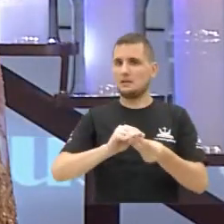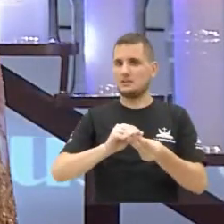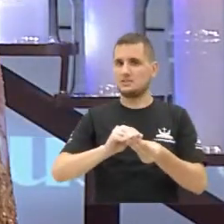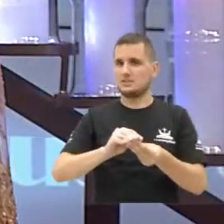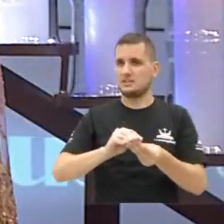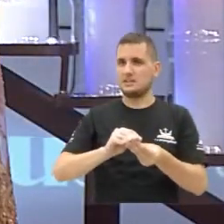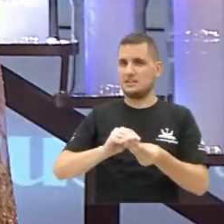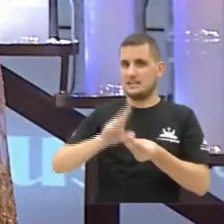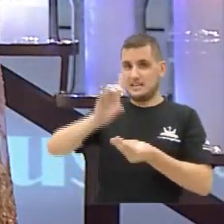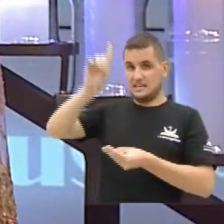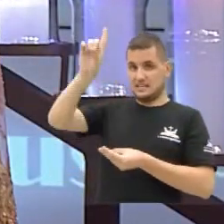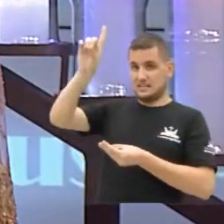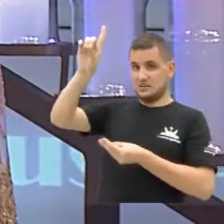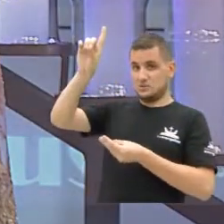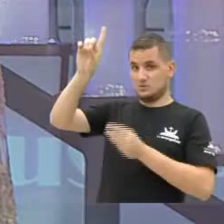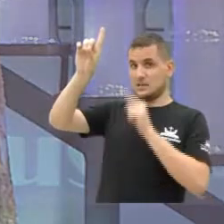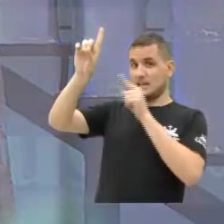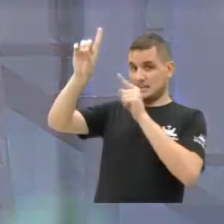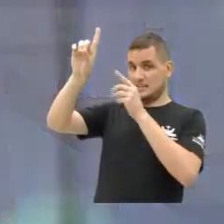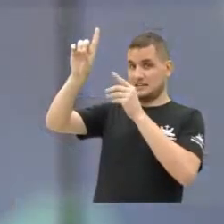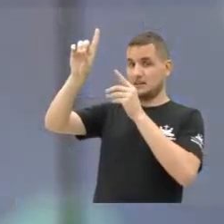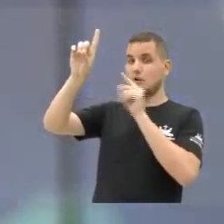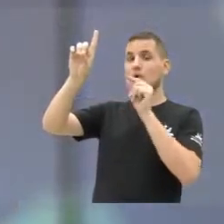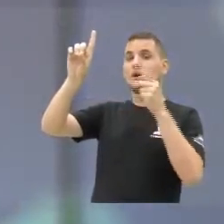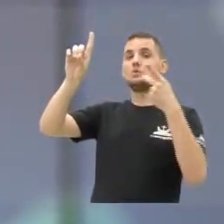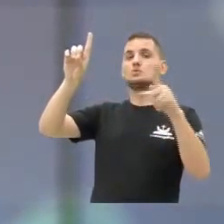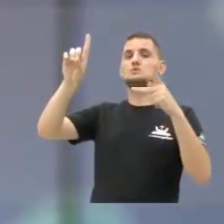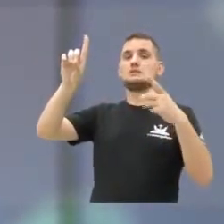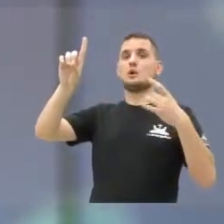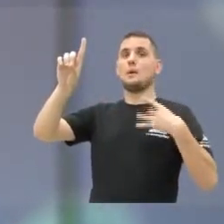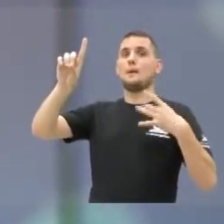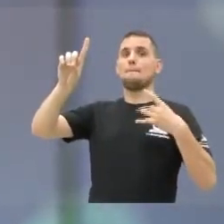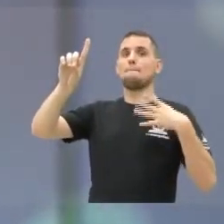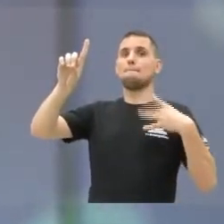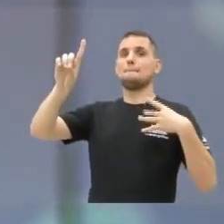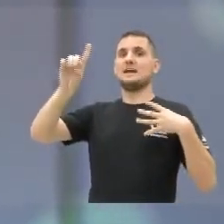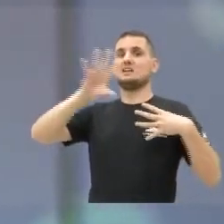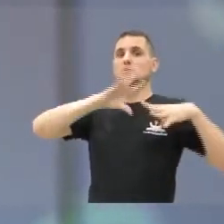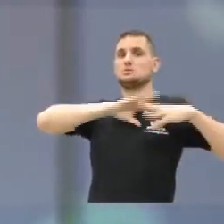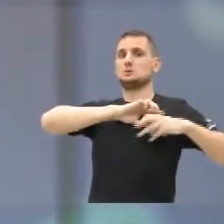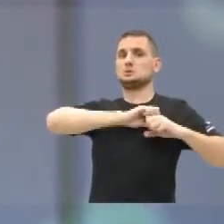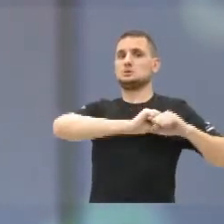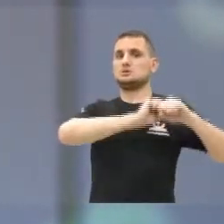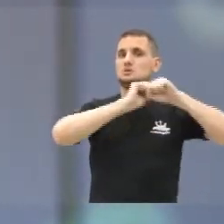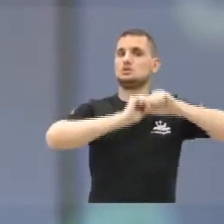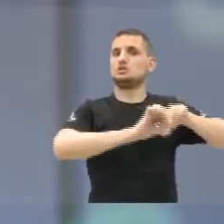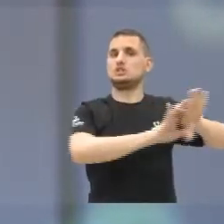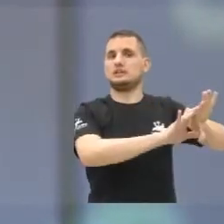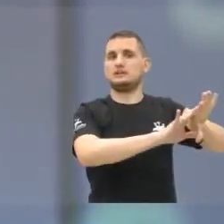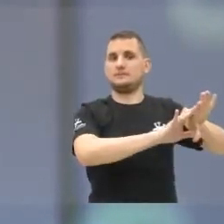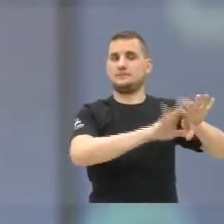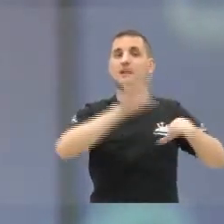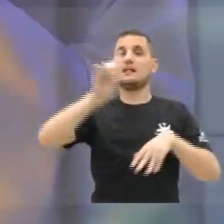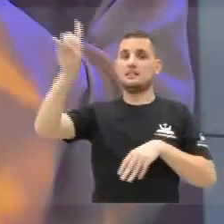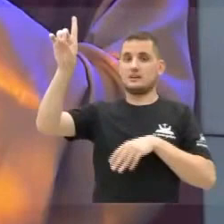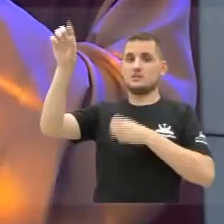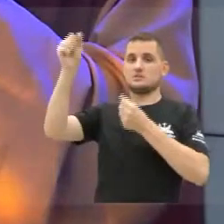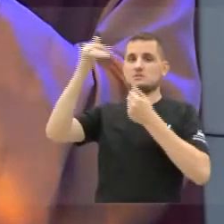É Ele quem vai tirar os seus medos? É Ele quem vai arrancar esta solidão do teu coração?